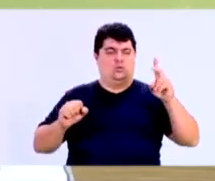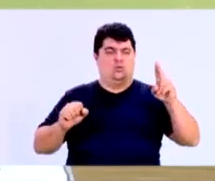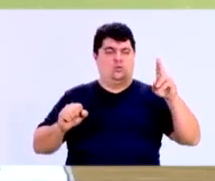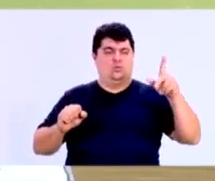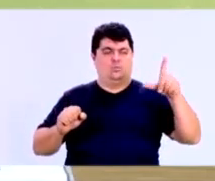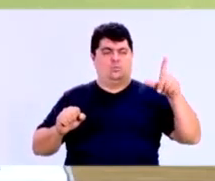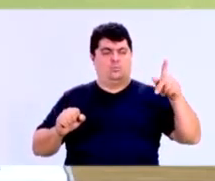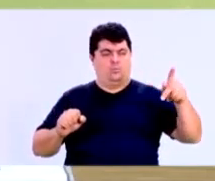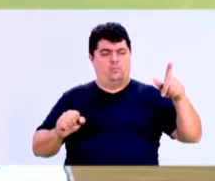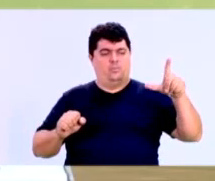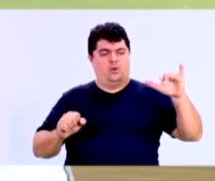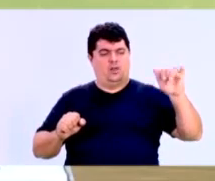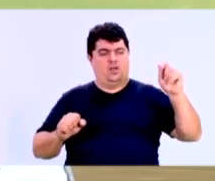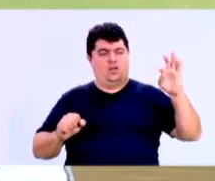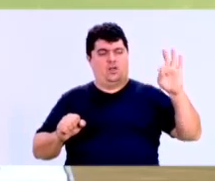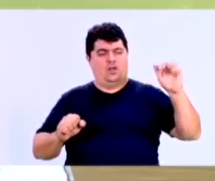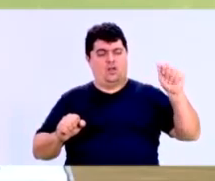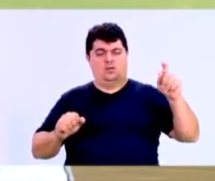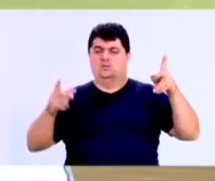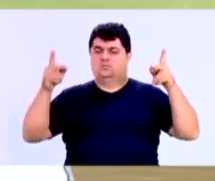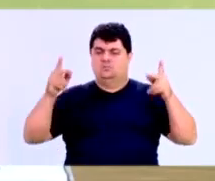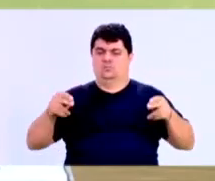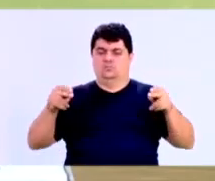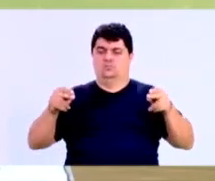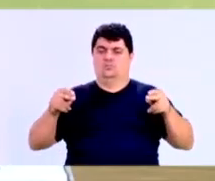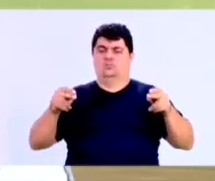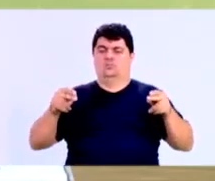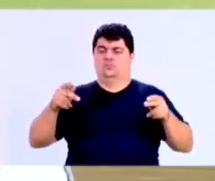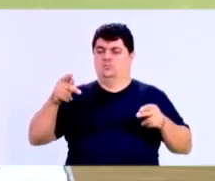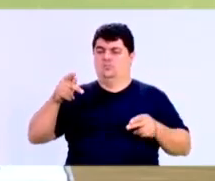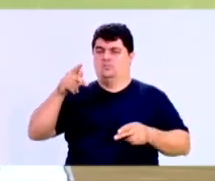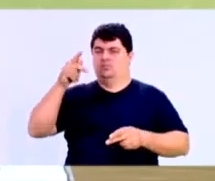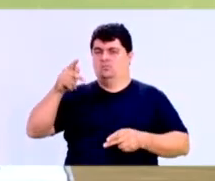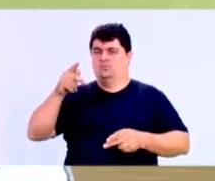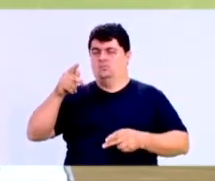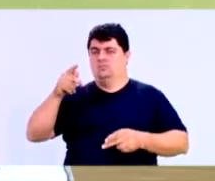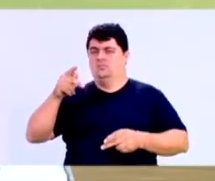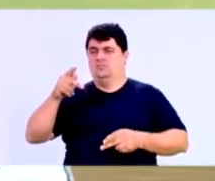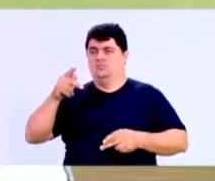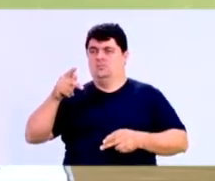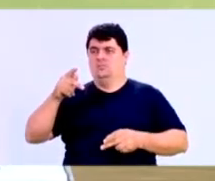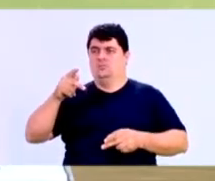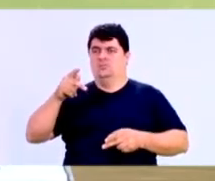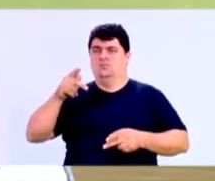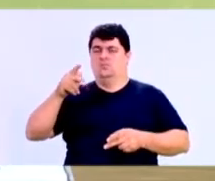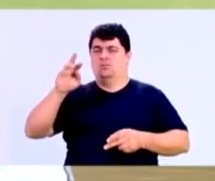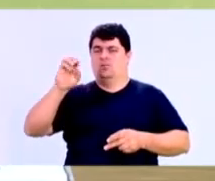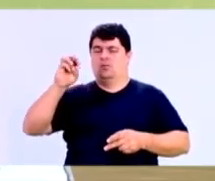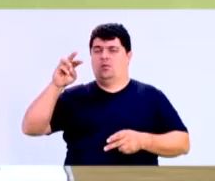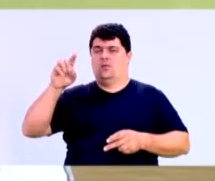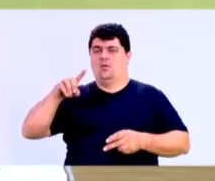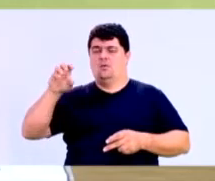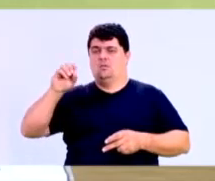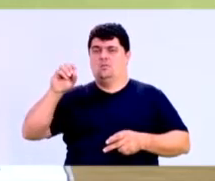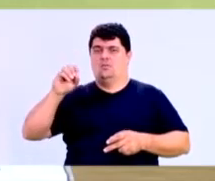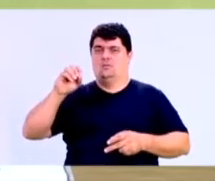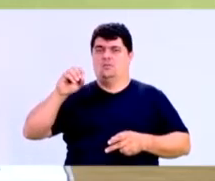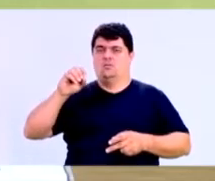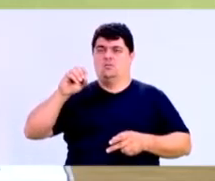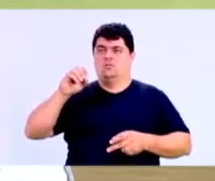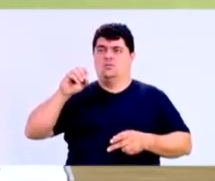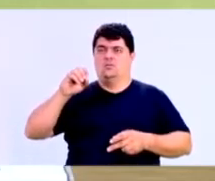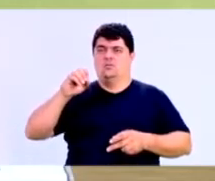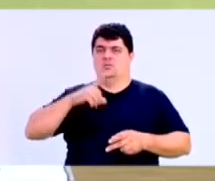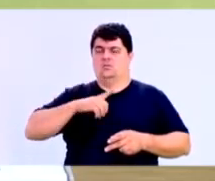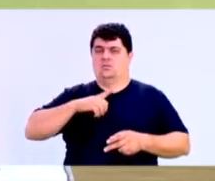da mesma coisa. Outra dúvida é se prazo médio de rotação de estoques é a mesma coisa que prazo médio de renovação